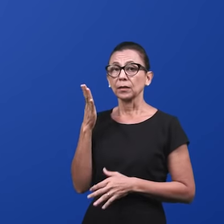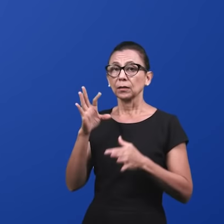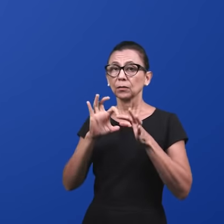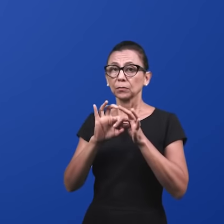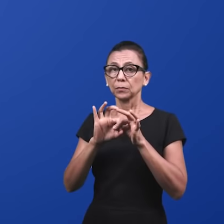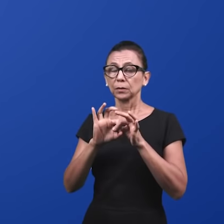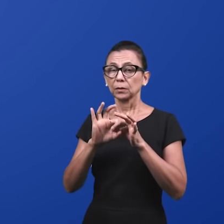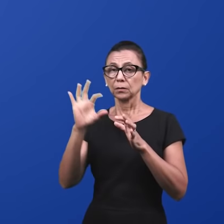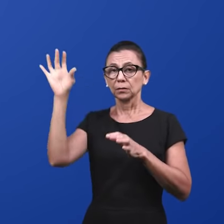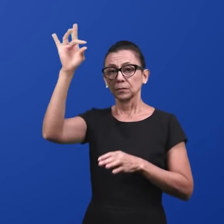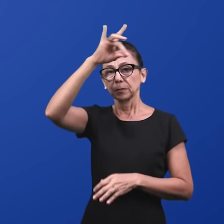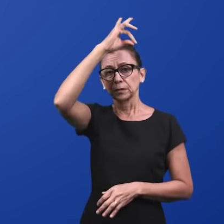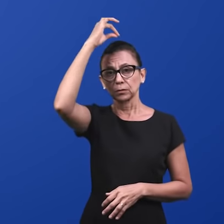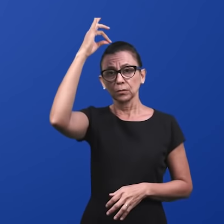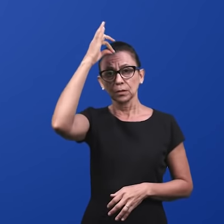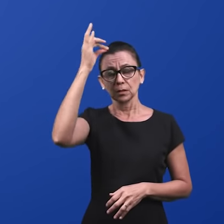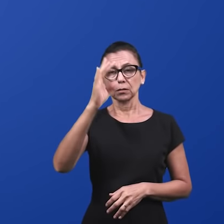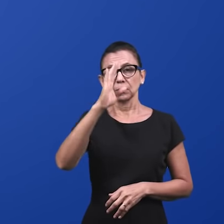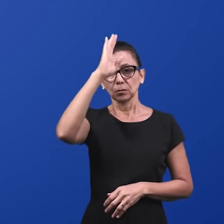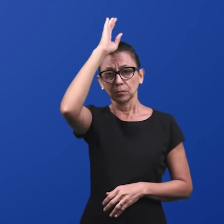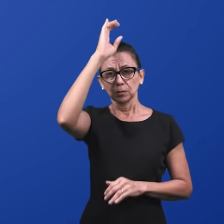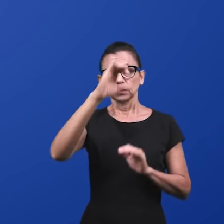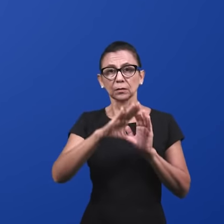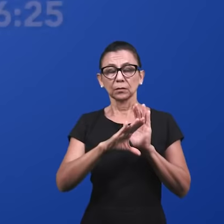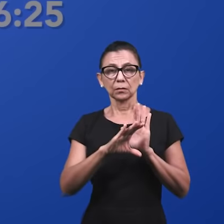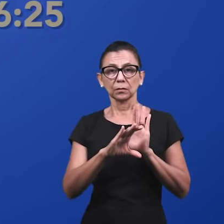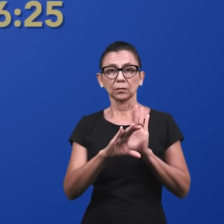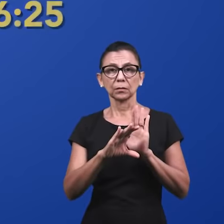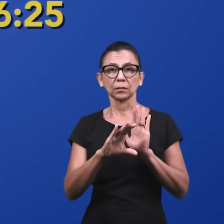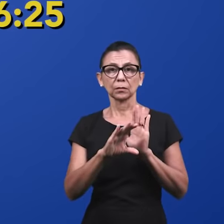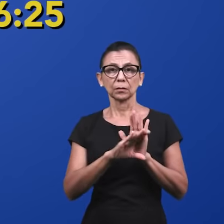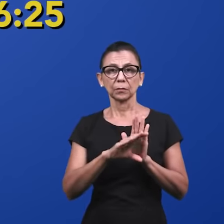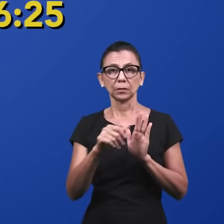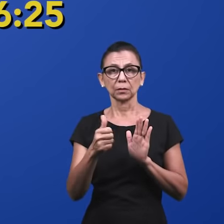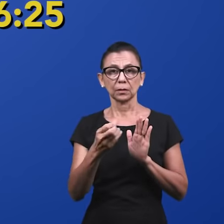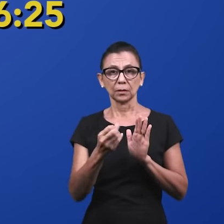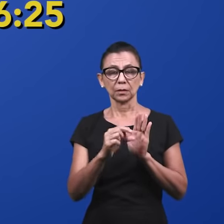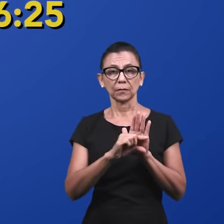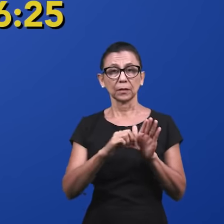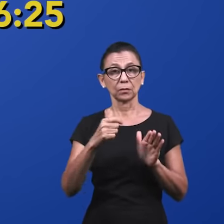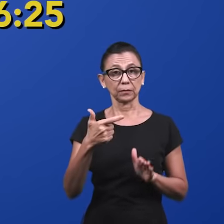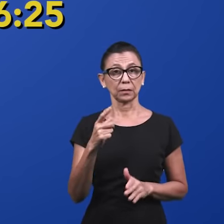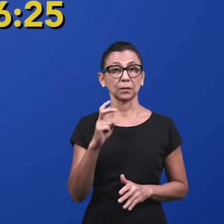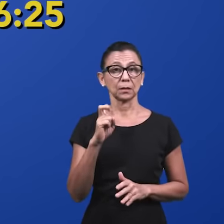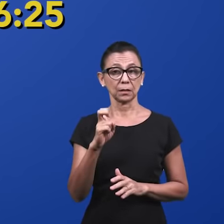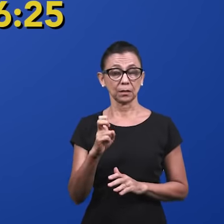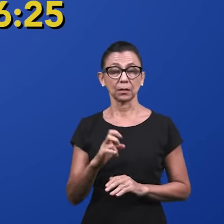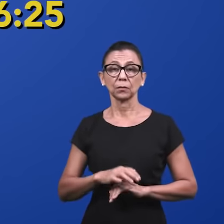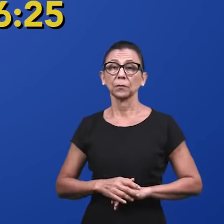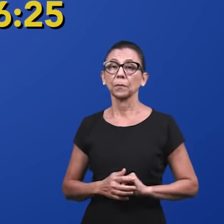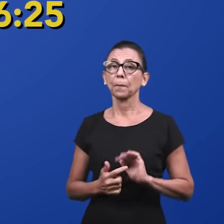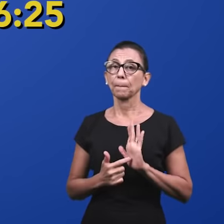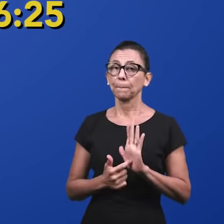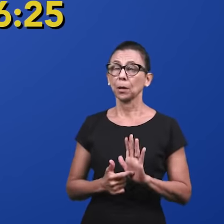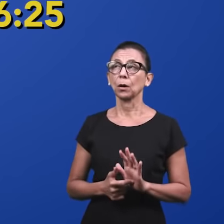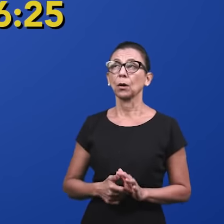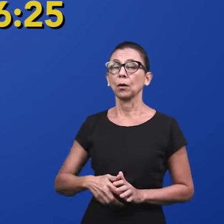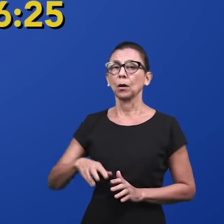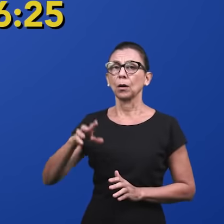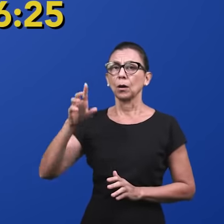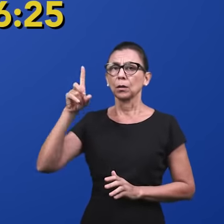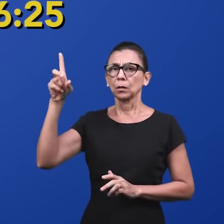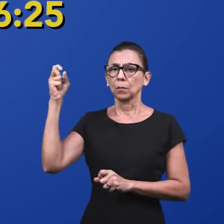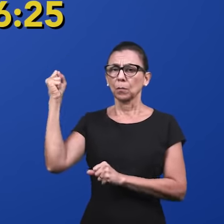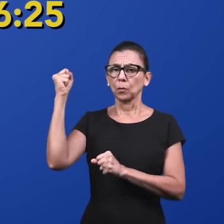No texto em Romanos, capítulo 16, verso 25, diz: ora, aquele que é poderoso para vos